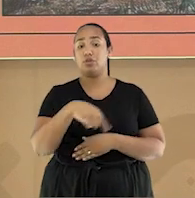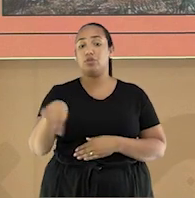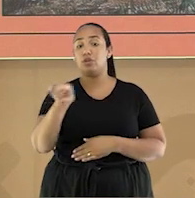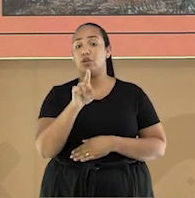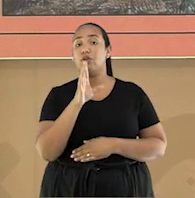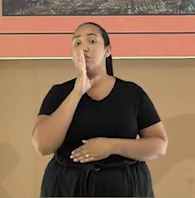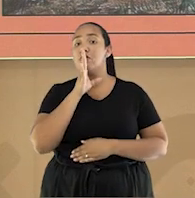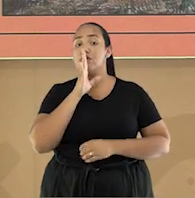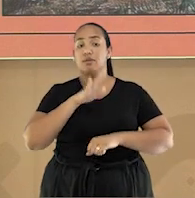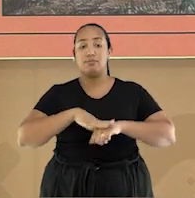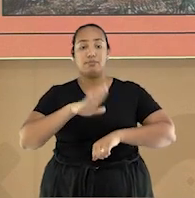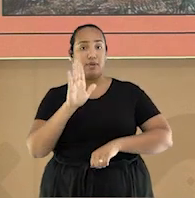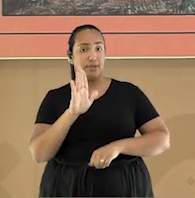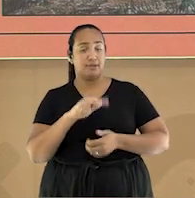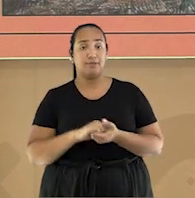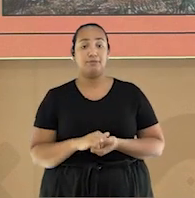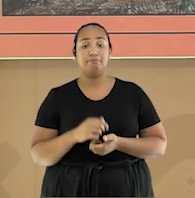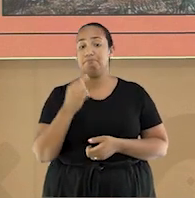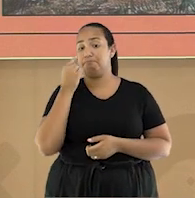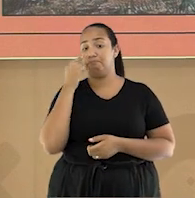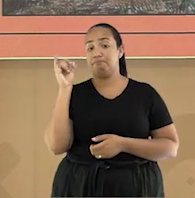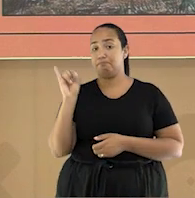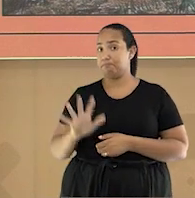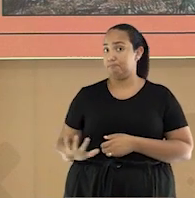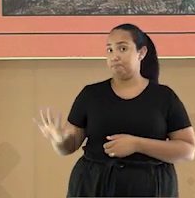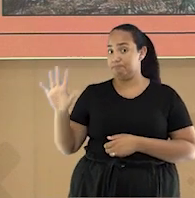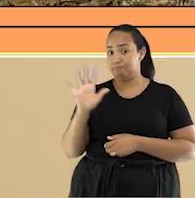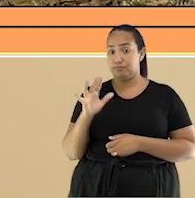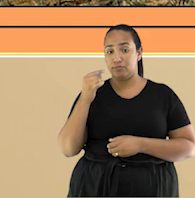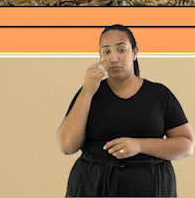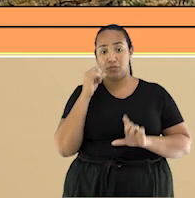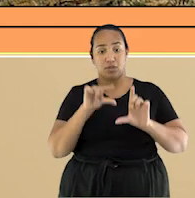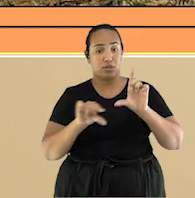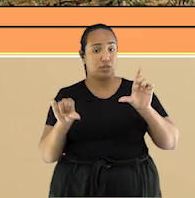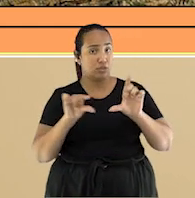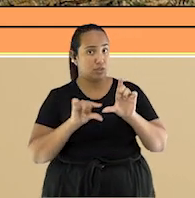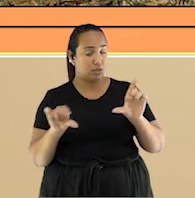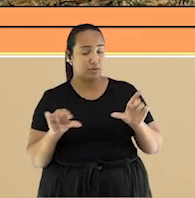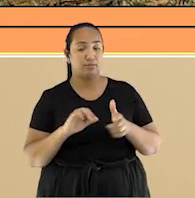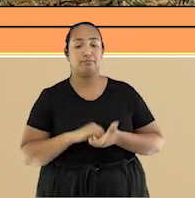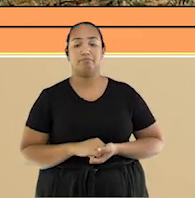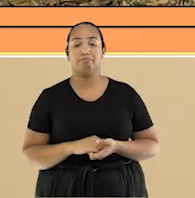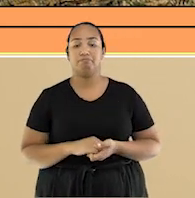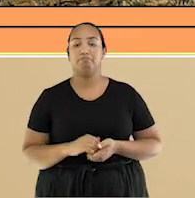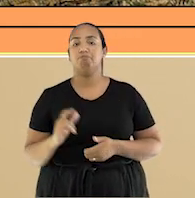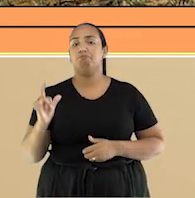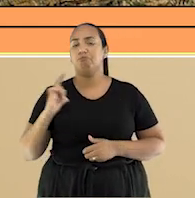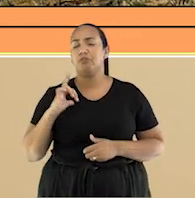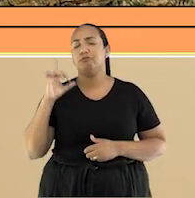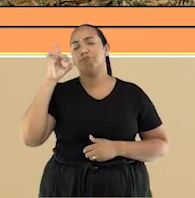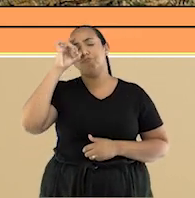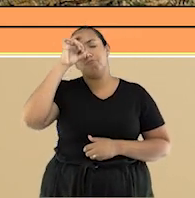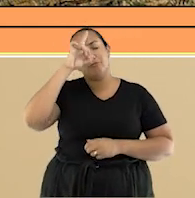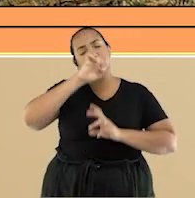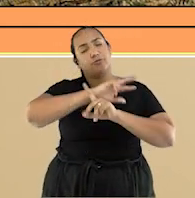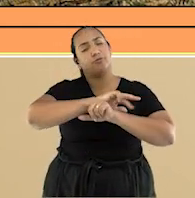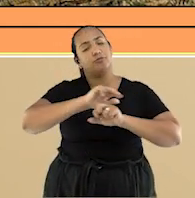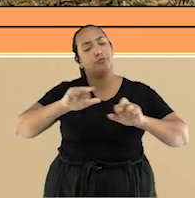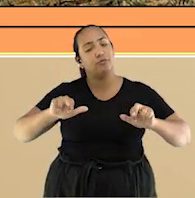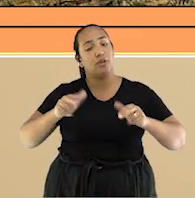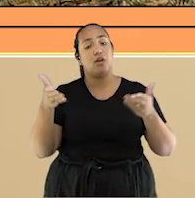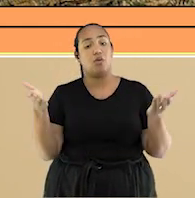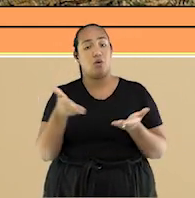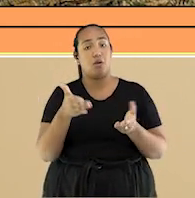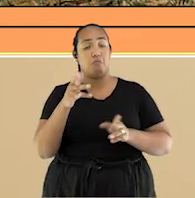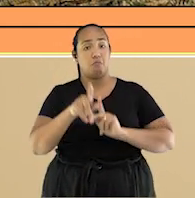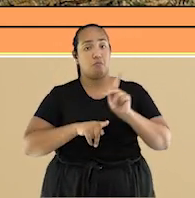Bem, aqui nós podemos ver essa imagem com a seguinte legenda: com muita dificuldade, os negros africanos trazidos como